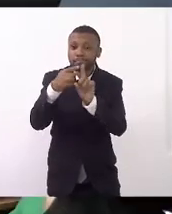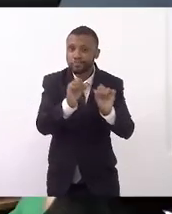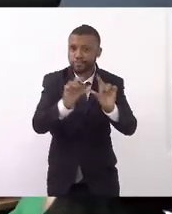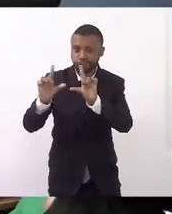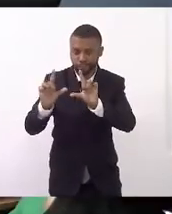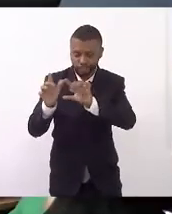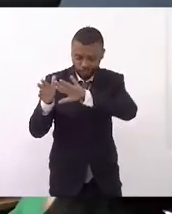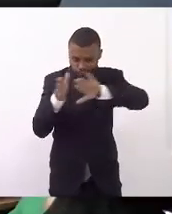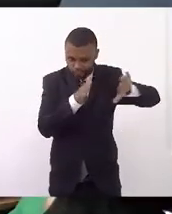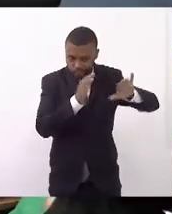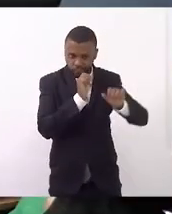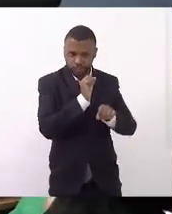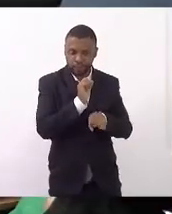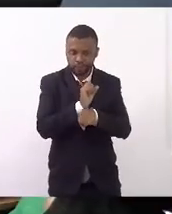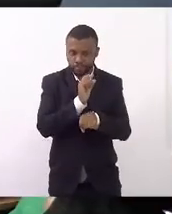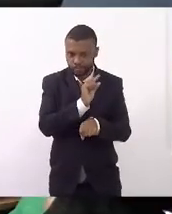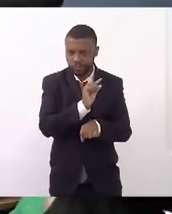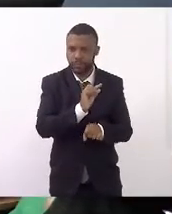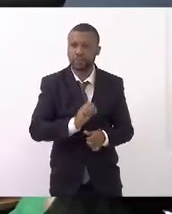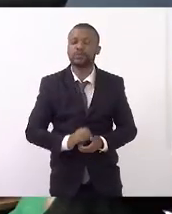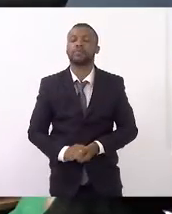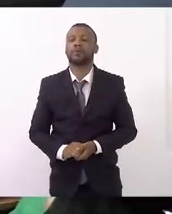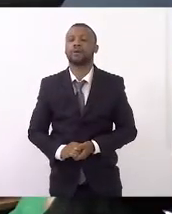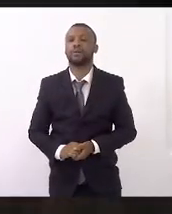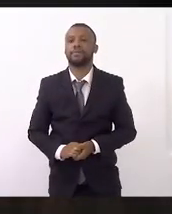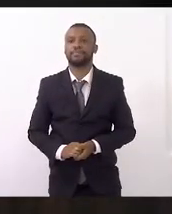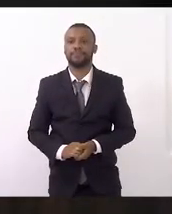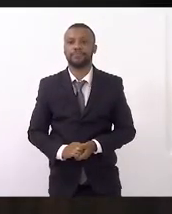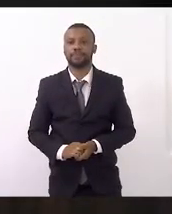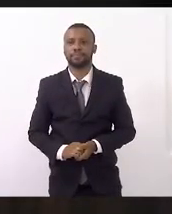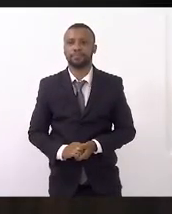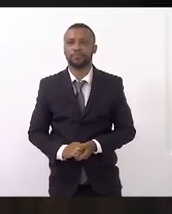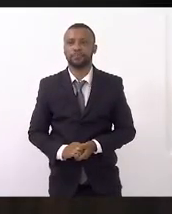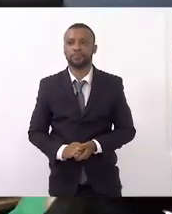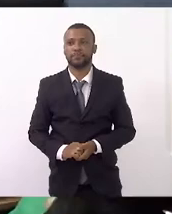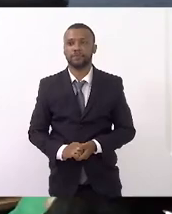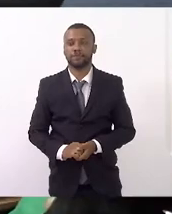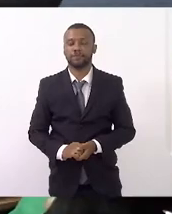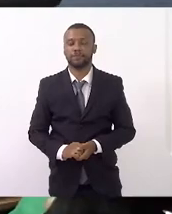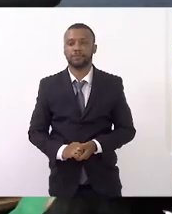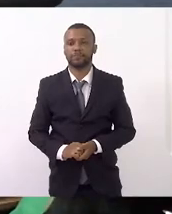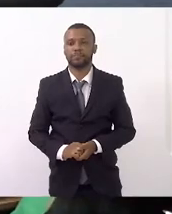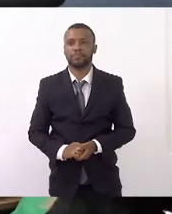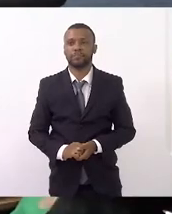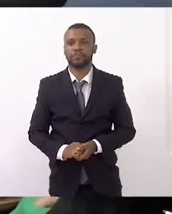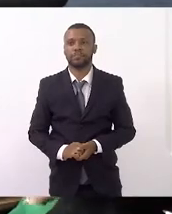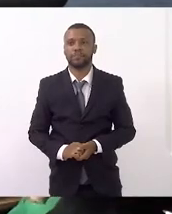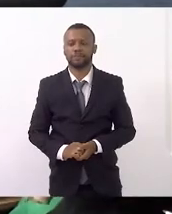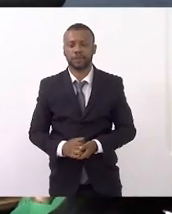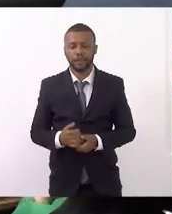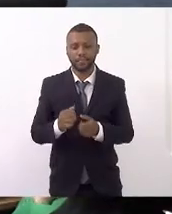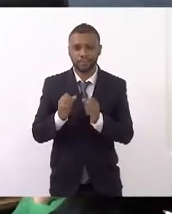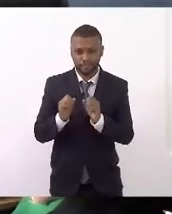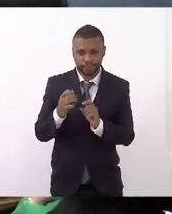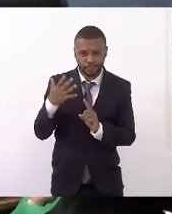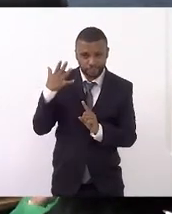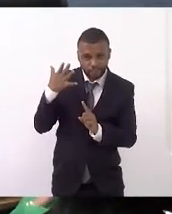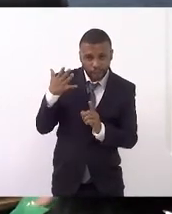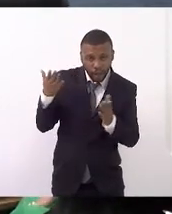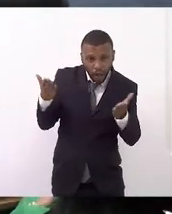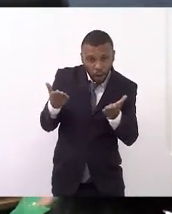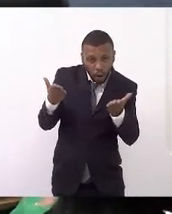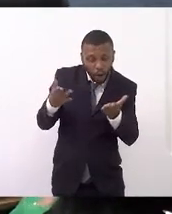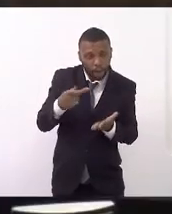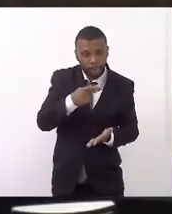instante. Obrigado. Quita também. Falo. Falo agora, presidente.